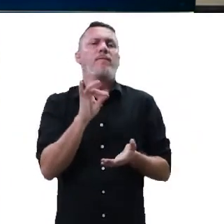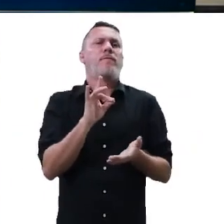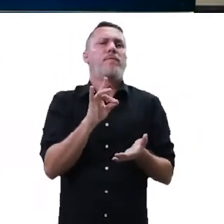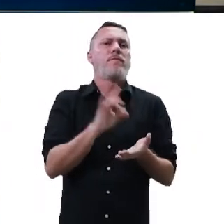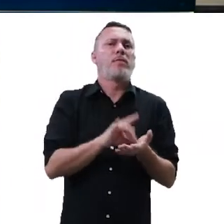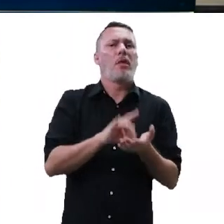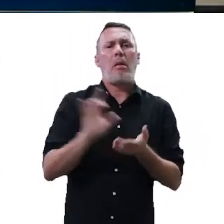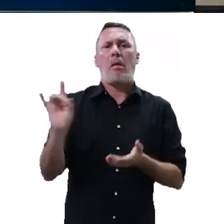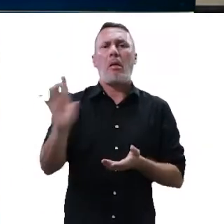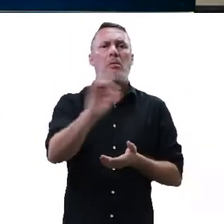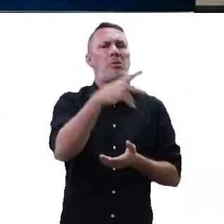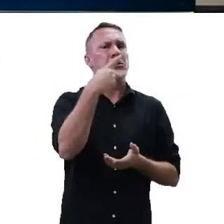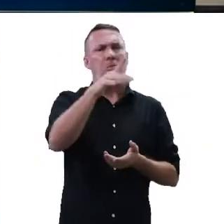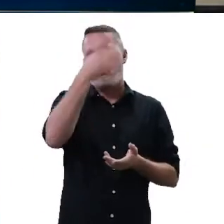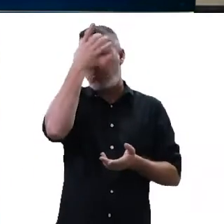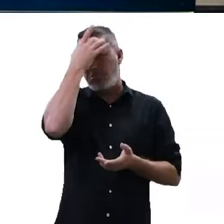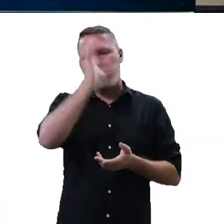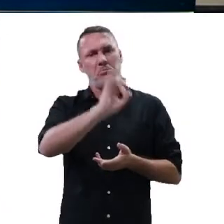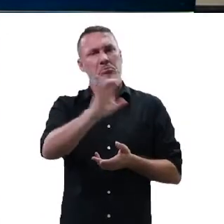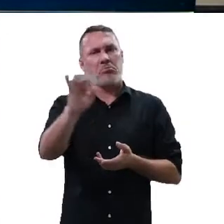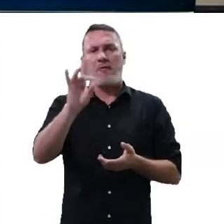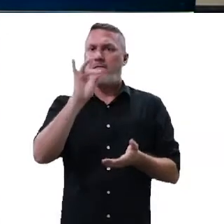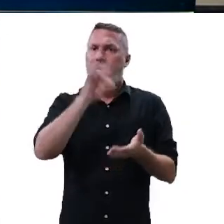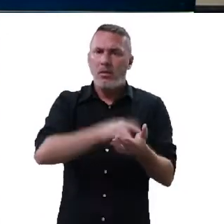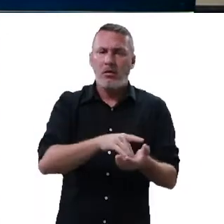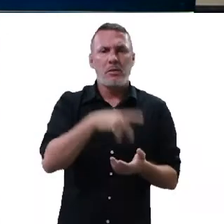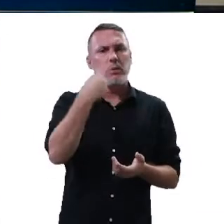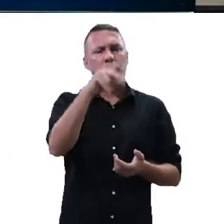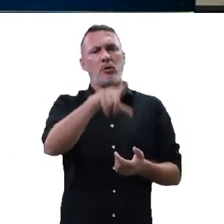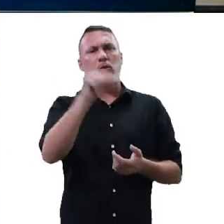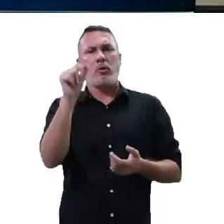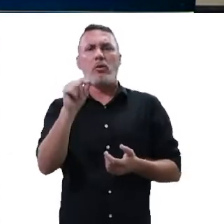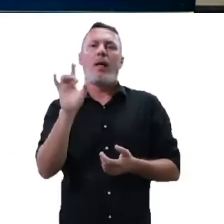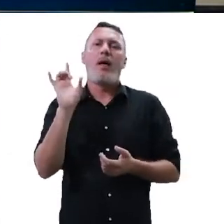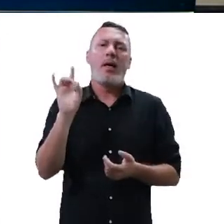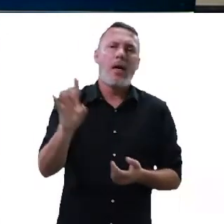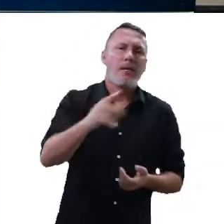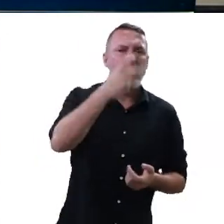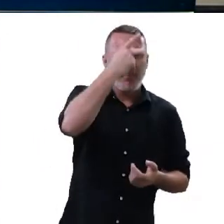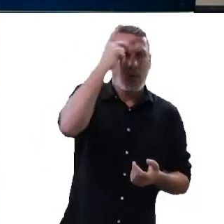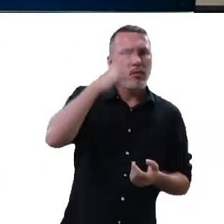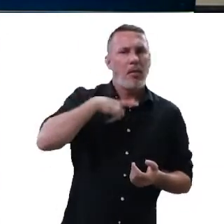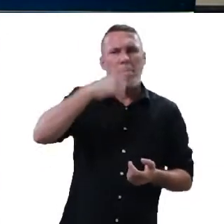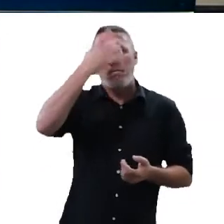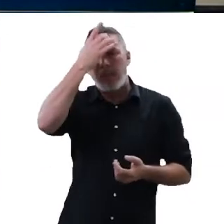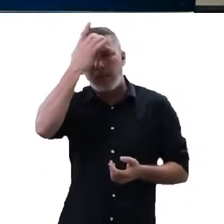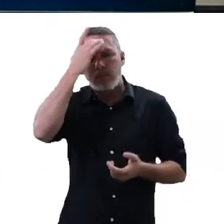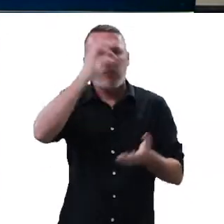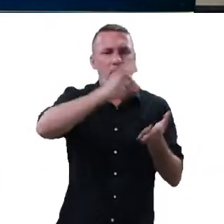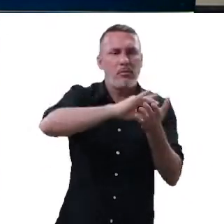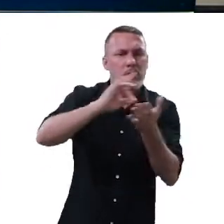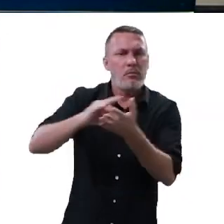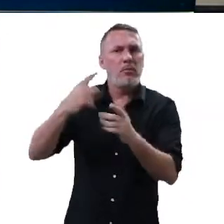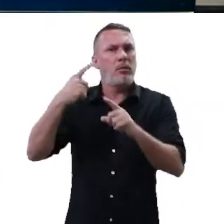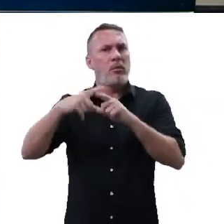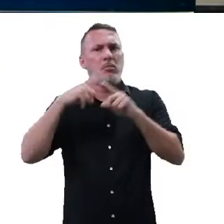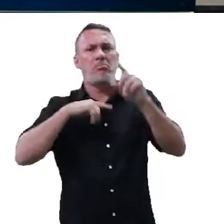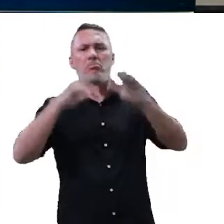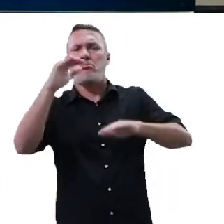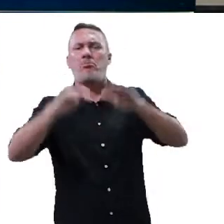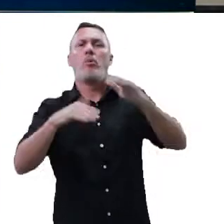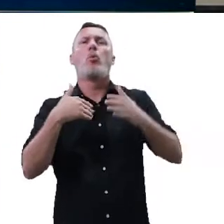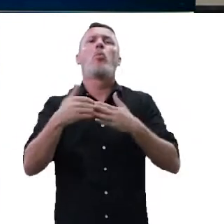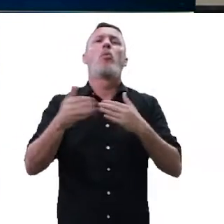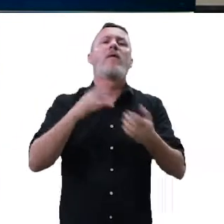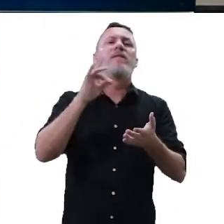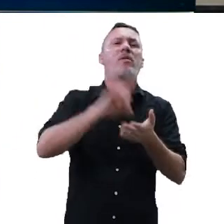a verdade é o que cada um considera ser a verdade. Cada pessoa pensa e deseja algo para si, então a verdade diz respeito ao que